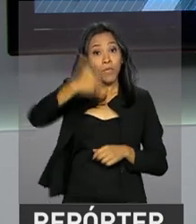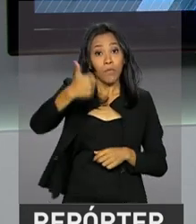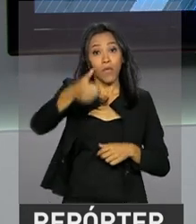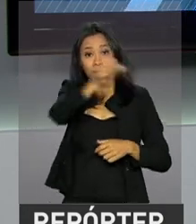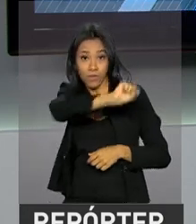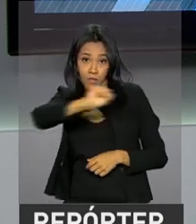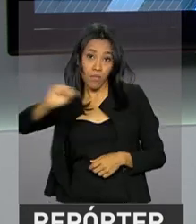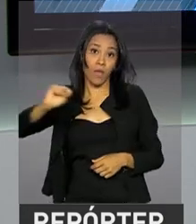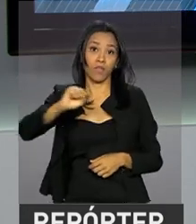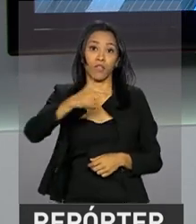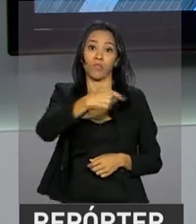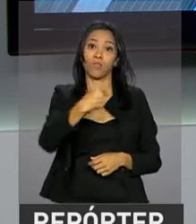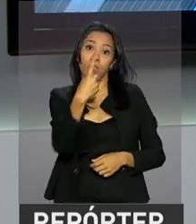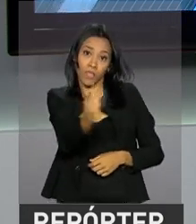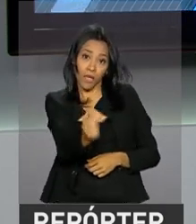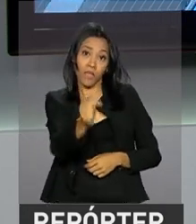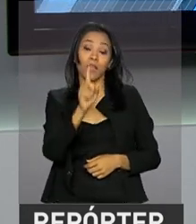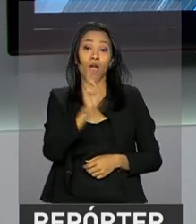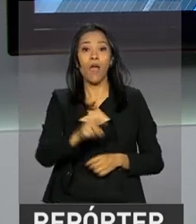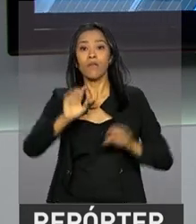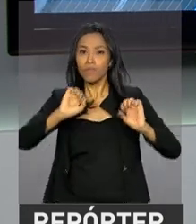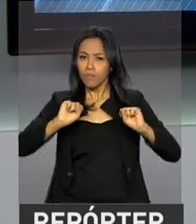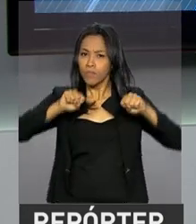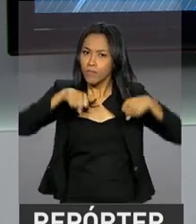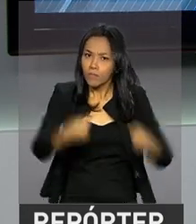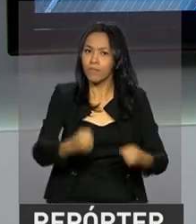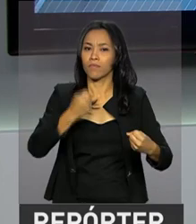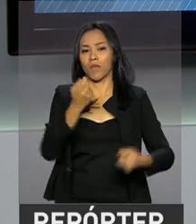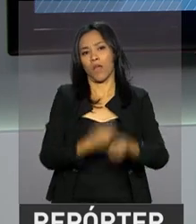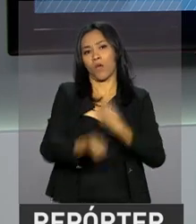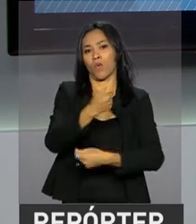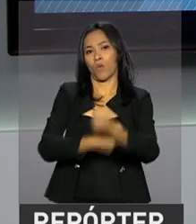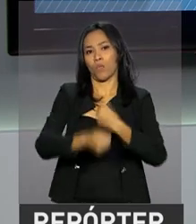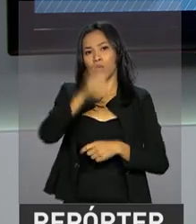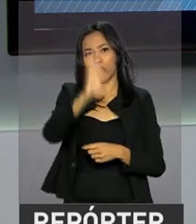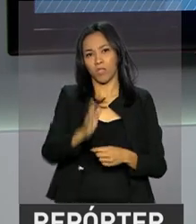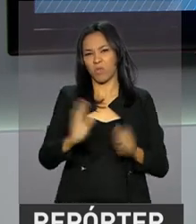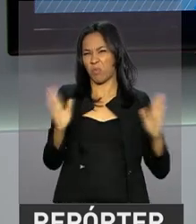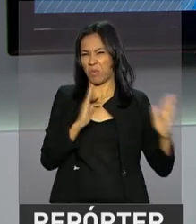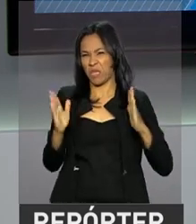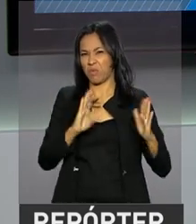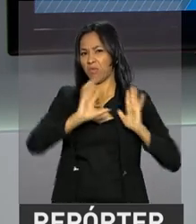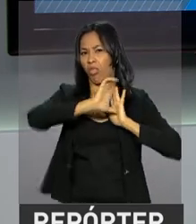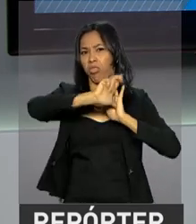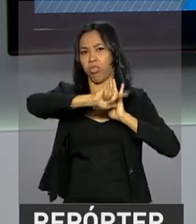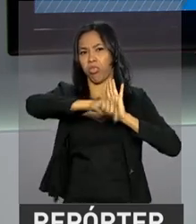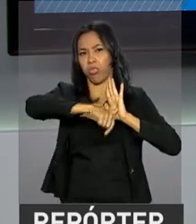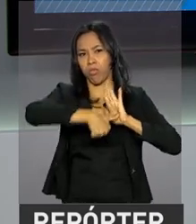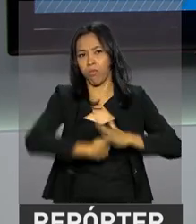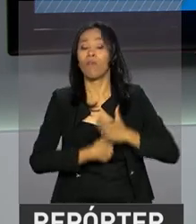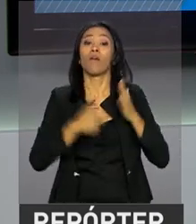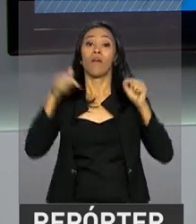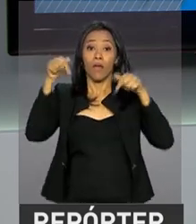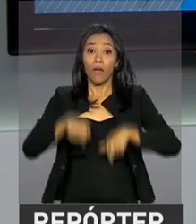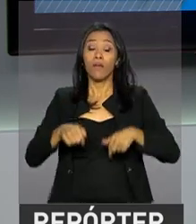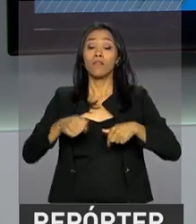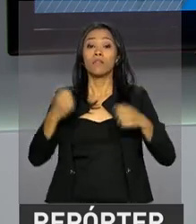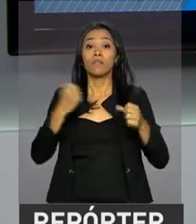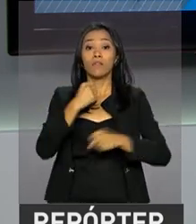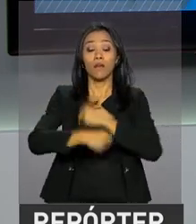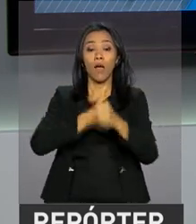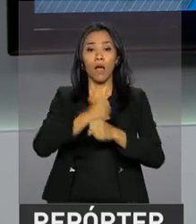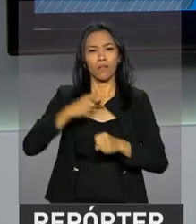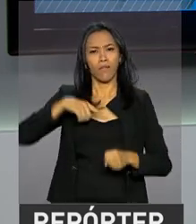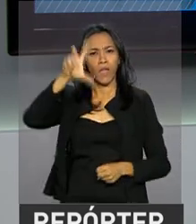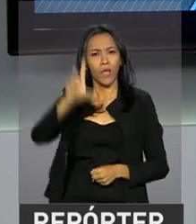de 2016 marca o início da retomada da atividade econômica no brasil após um período de recessão este ano houve redução da inflação